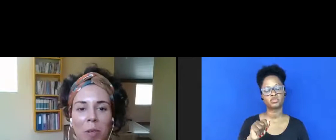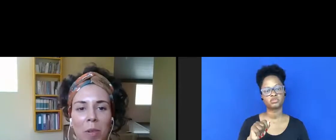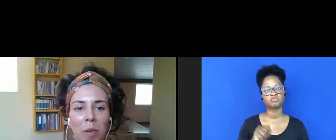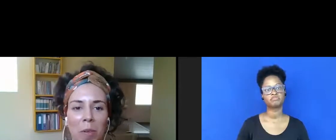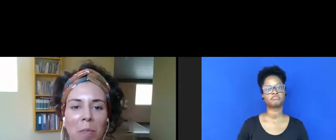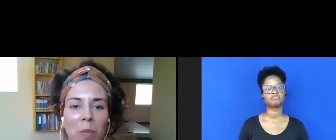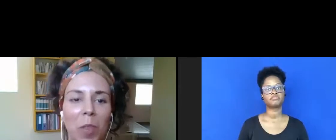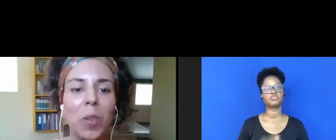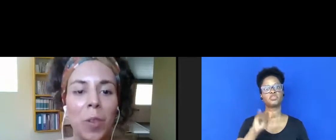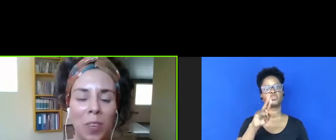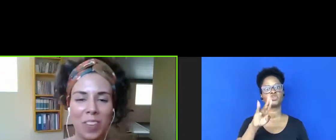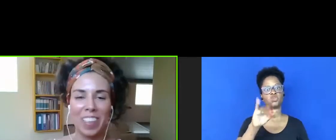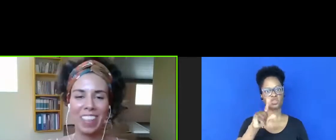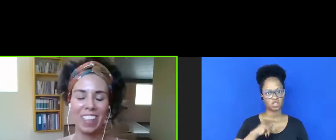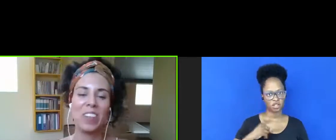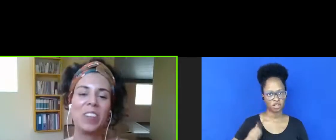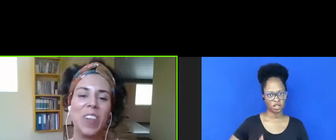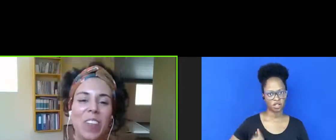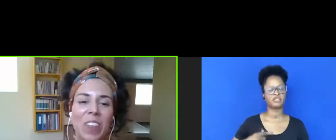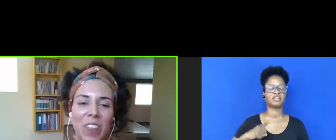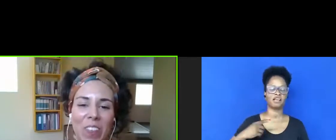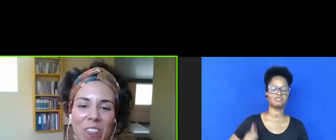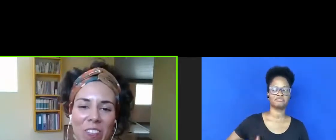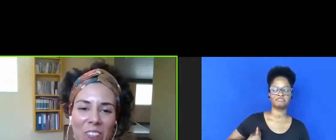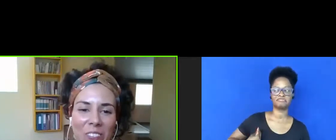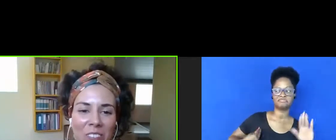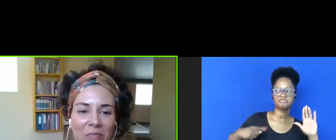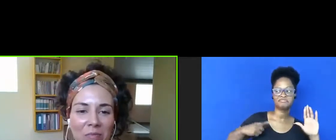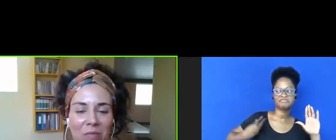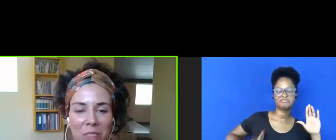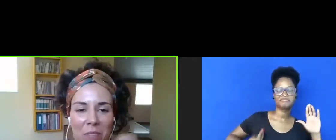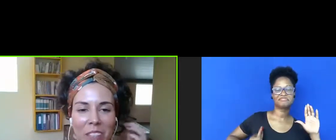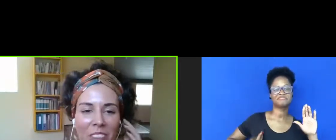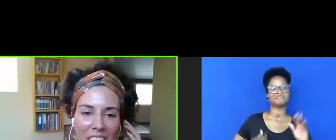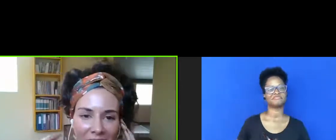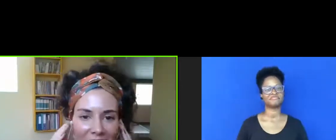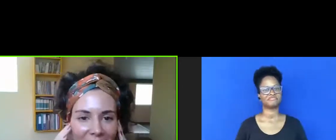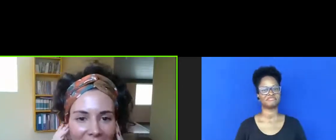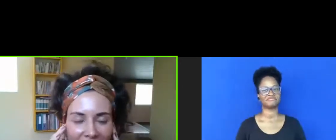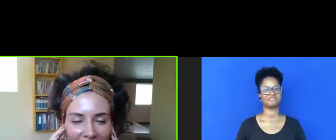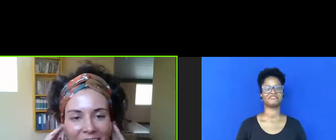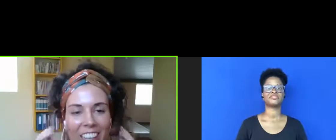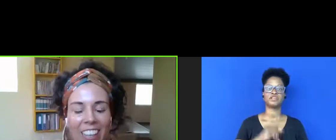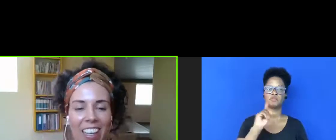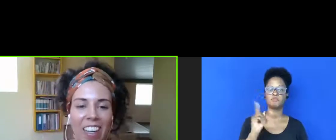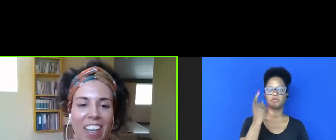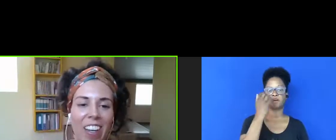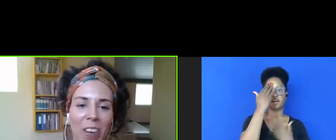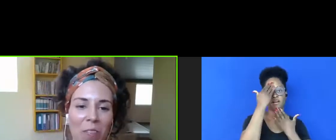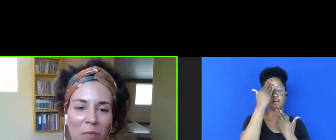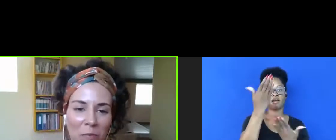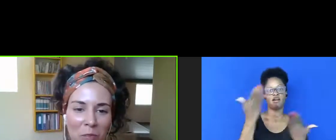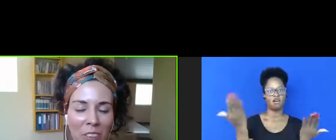Júlia está aqui? Estou aqui. Ah, bom, por favor, Júlia. Primeiro, eu queria agradecer,